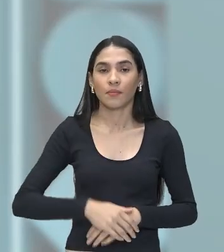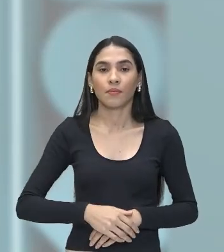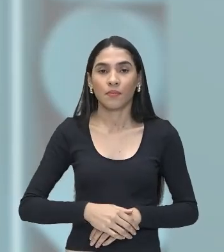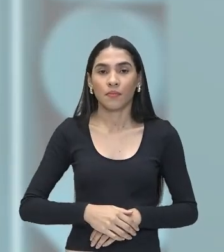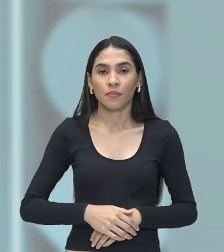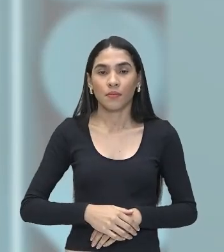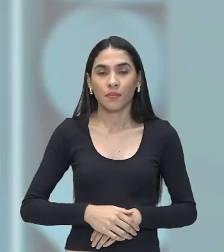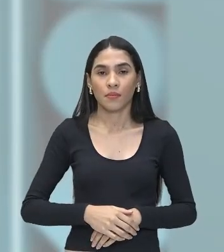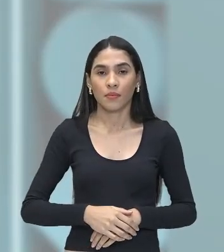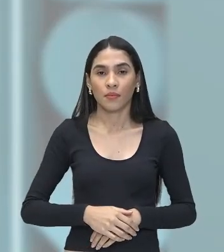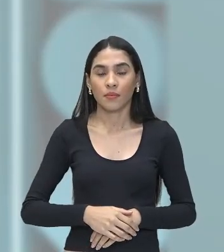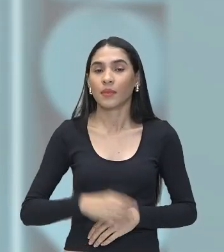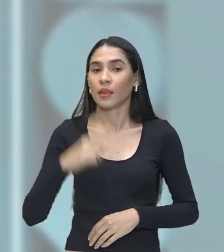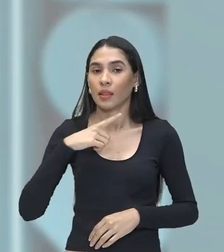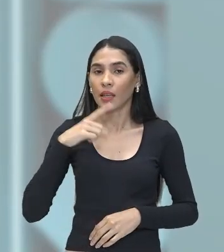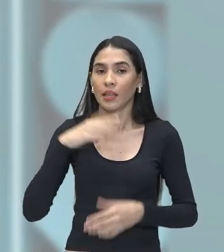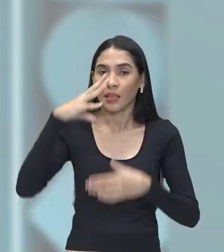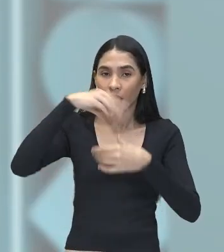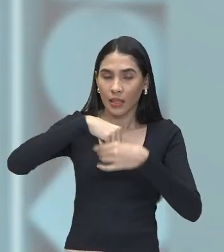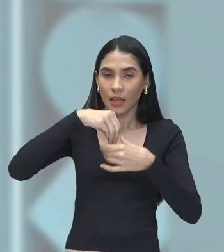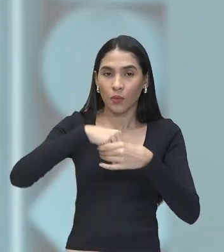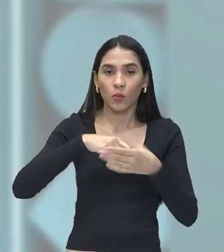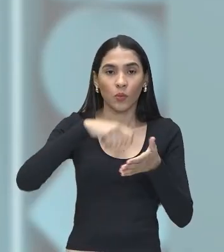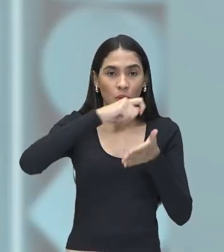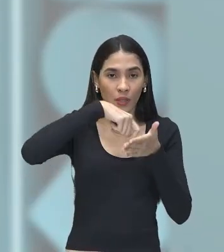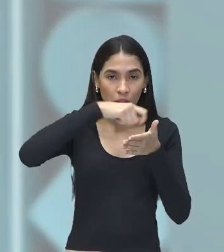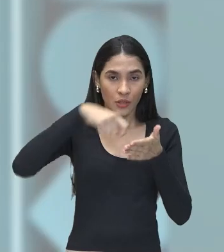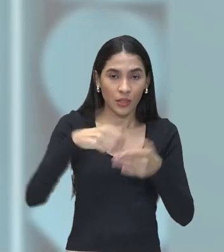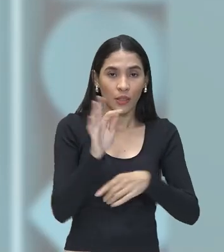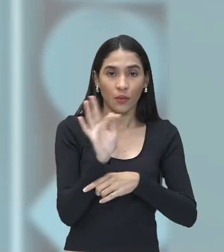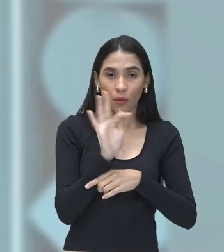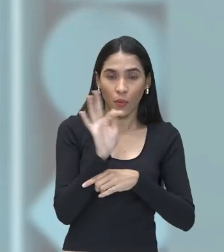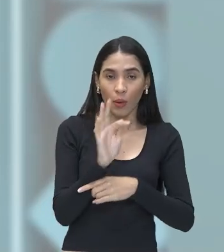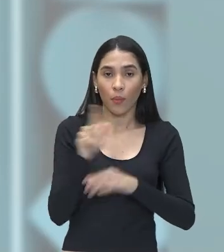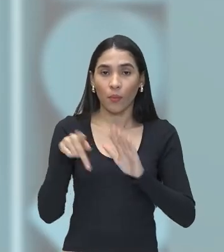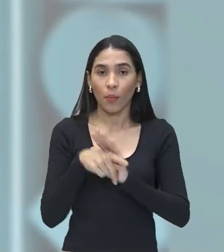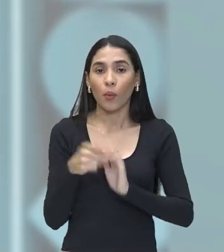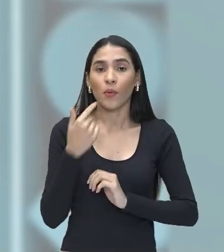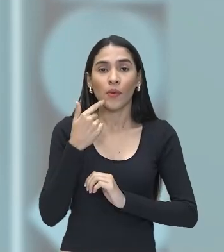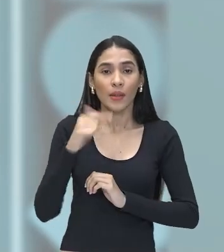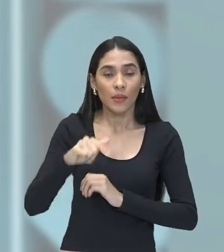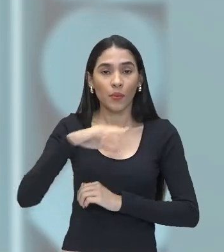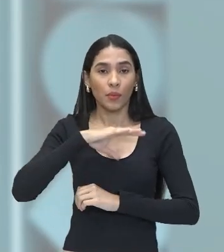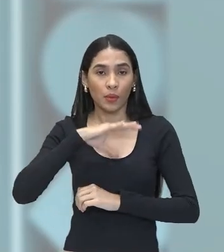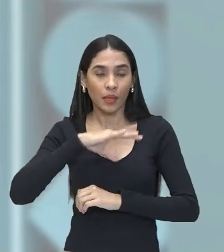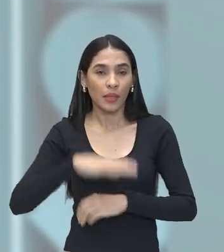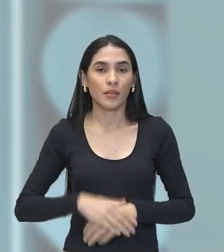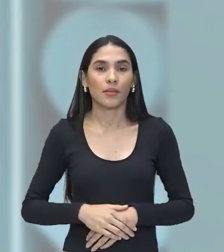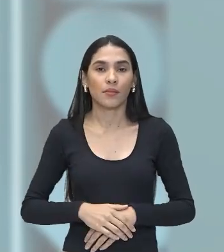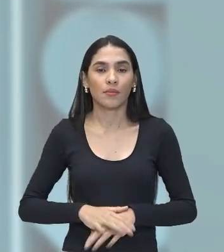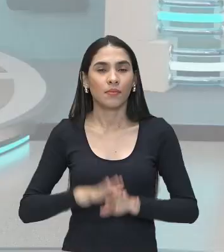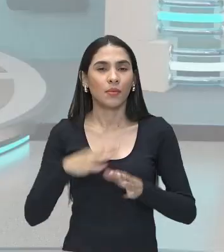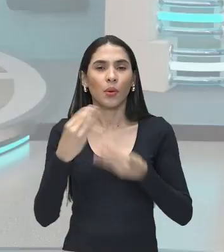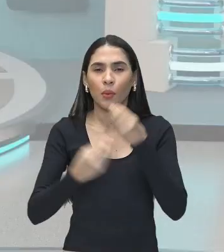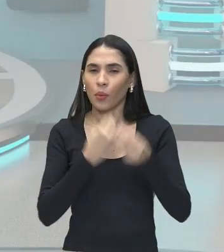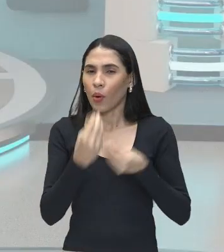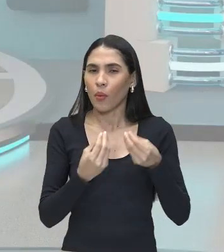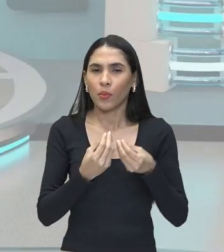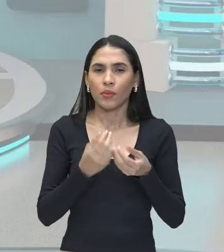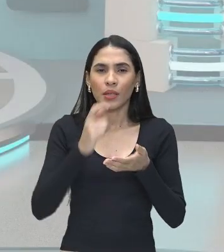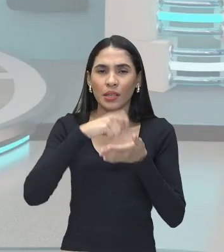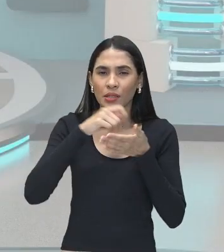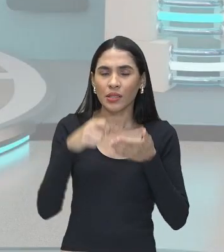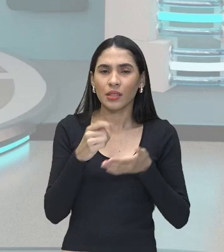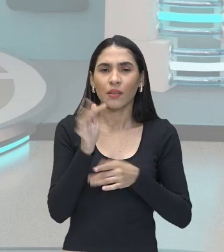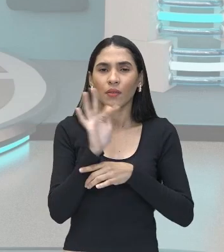exatamente dessa construção da escrita formal da língua portuguesa. Como assim escrita formal? É